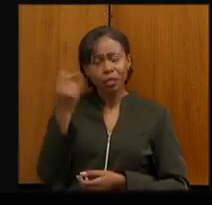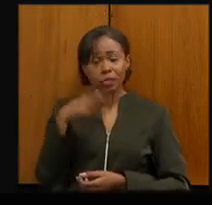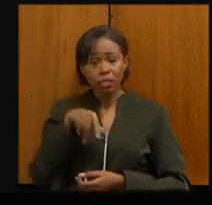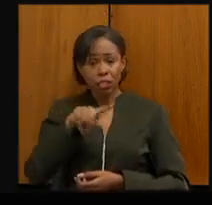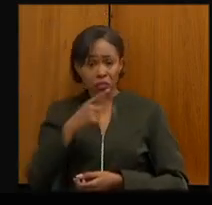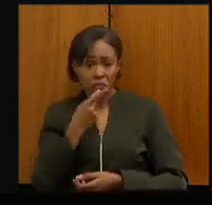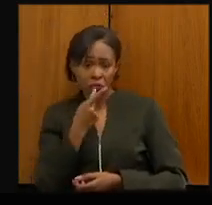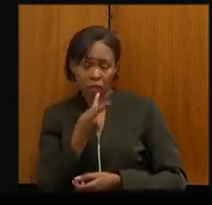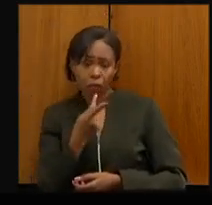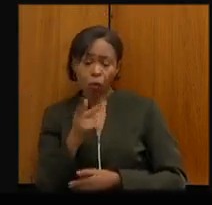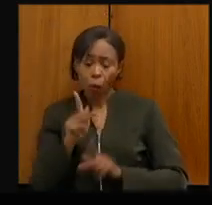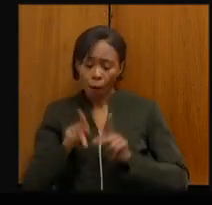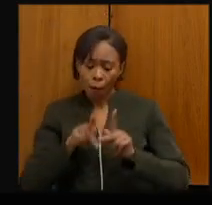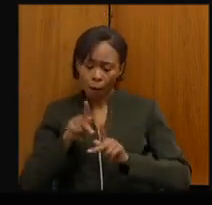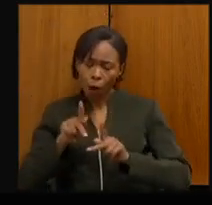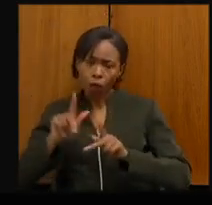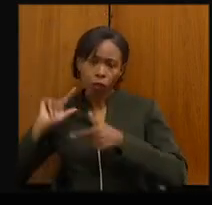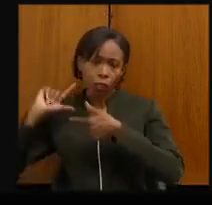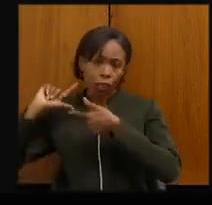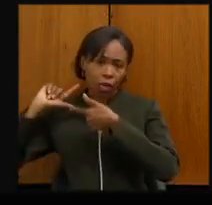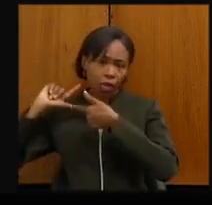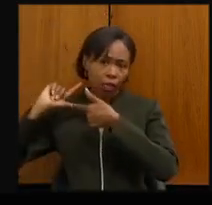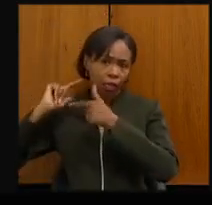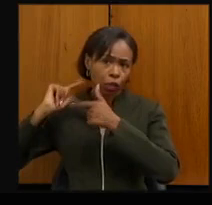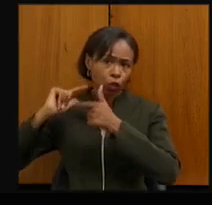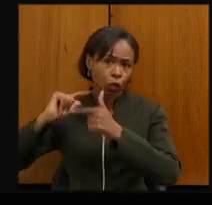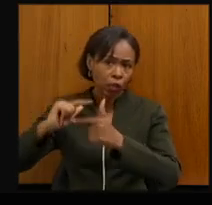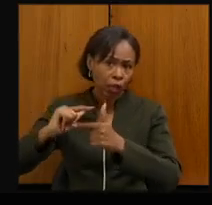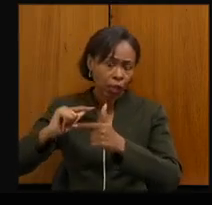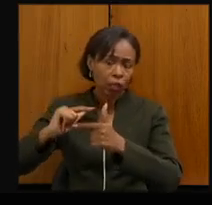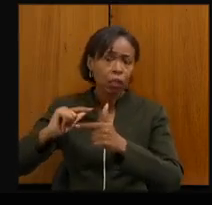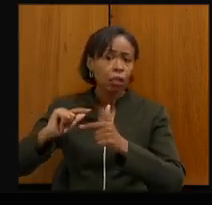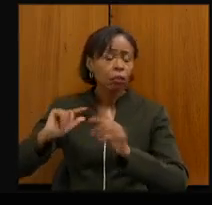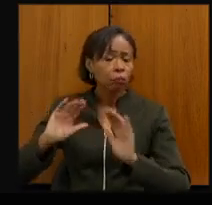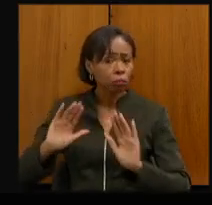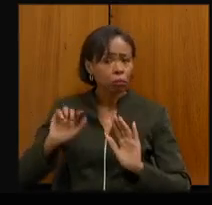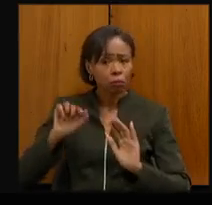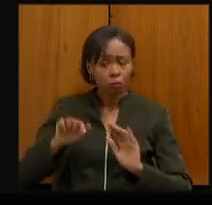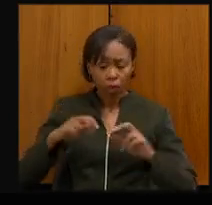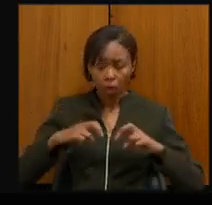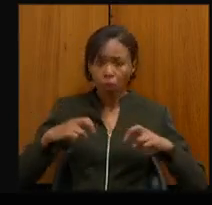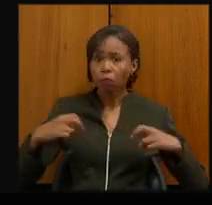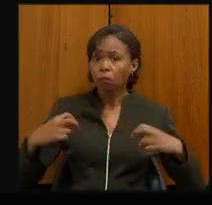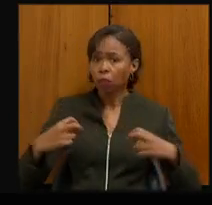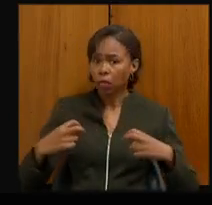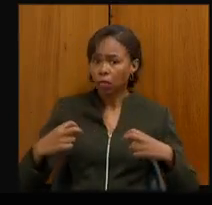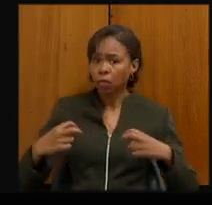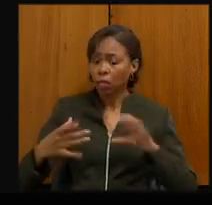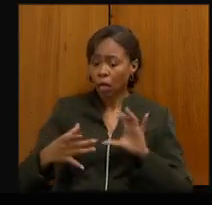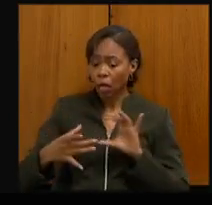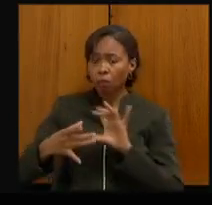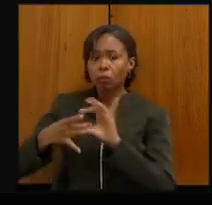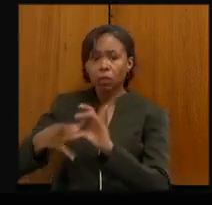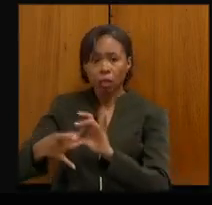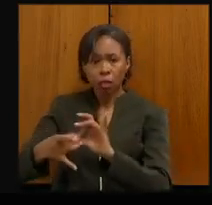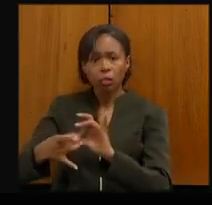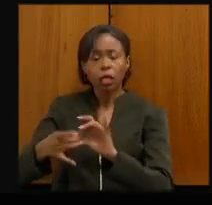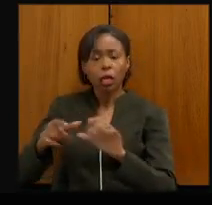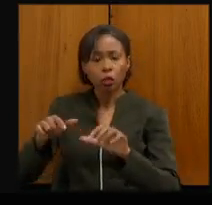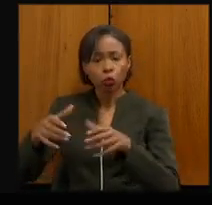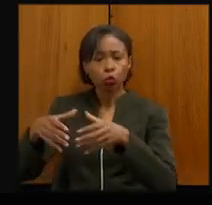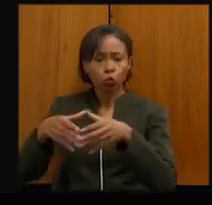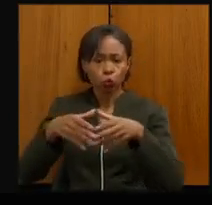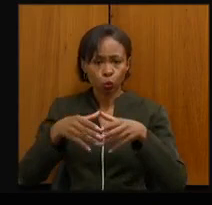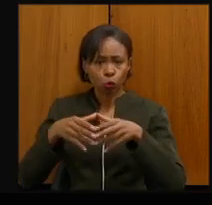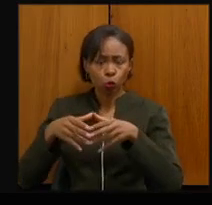tradicionais ali muito das vezes vai ficar mesa tem que ter uma atuação muito muito próxima esses grupos né que são os principais